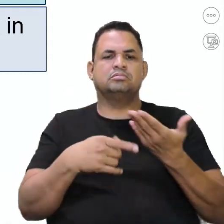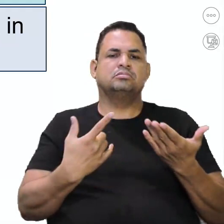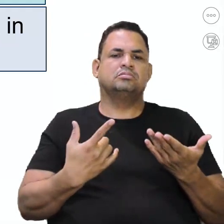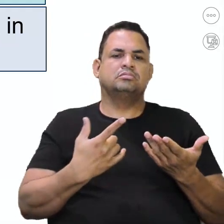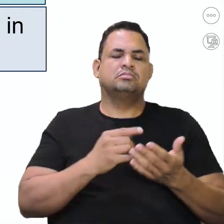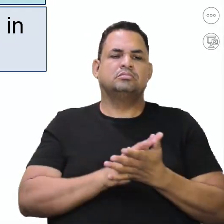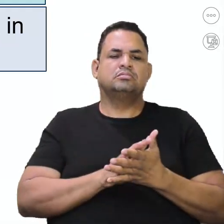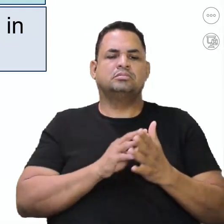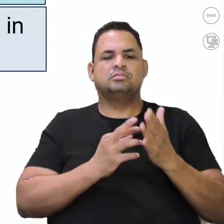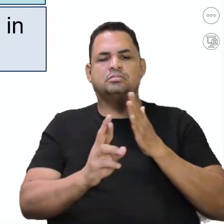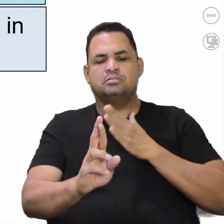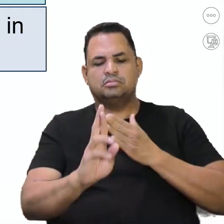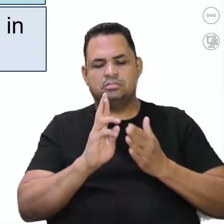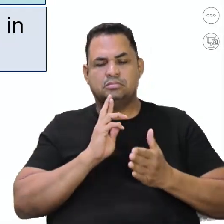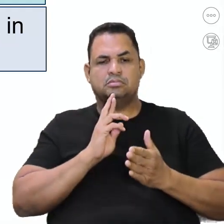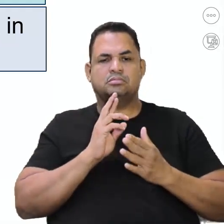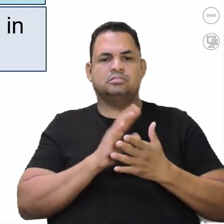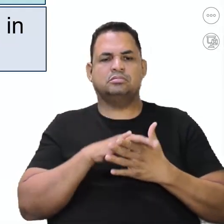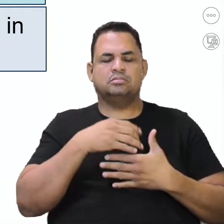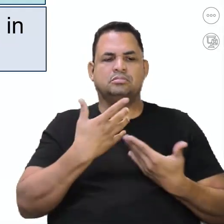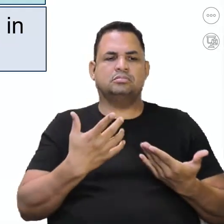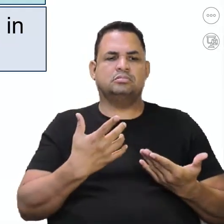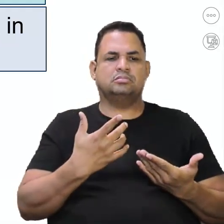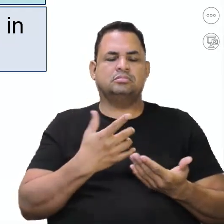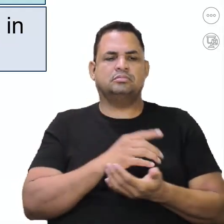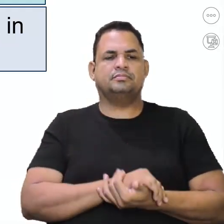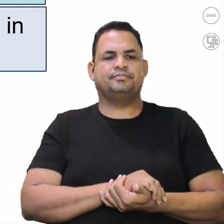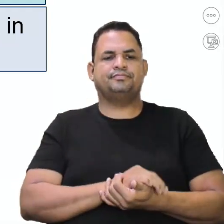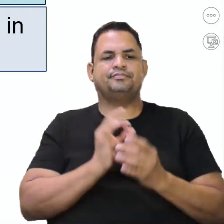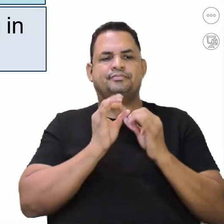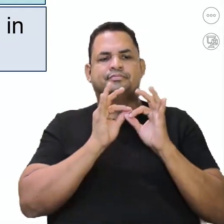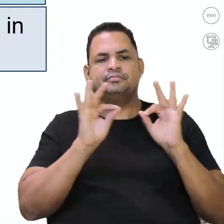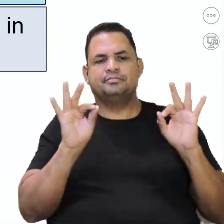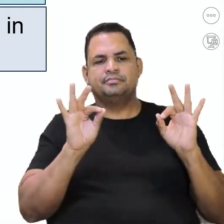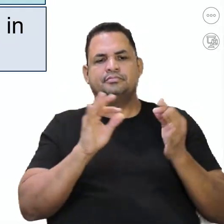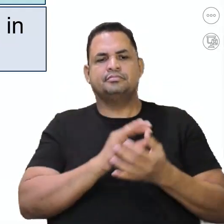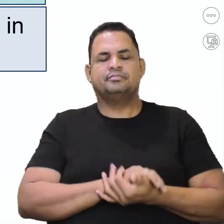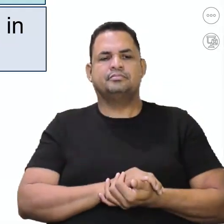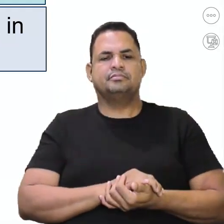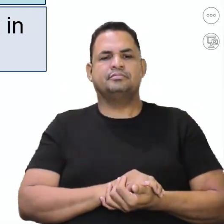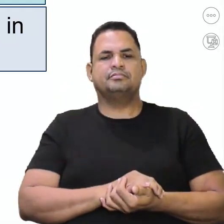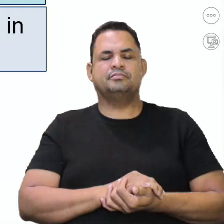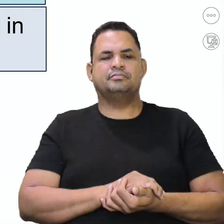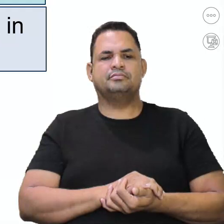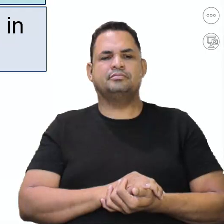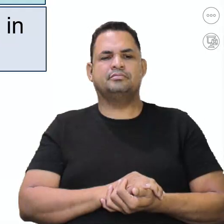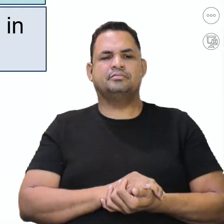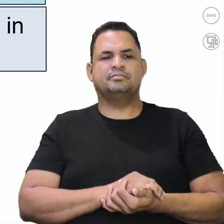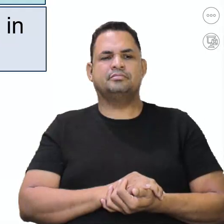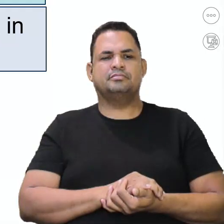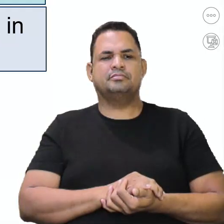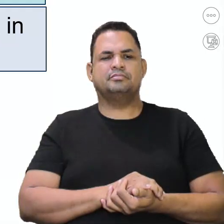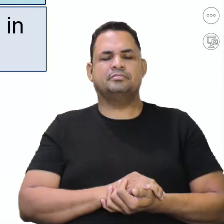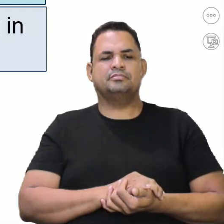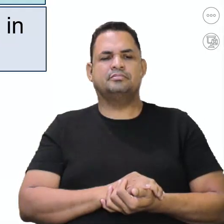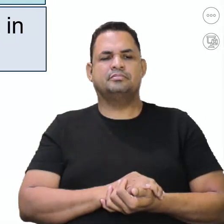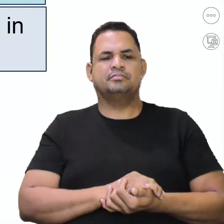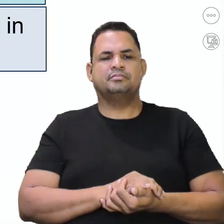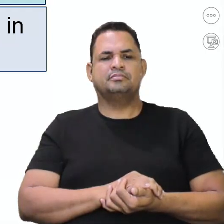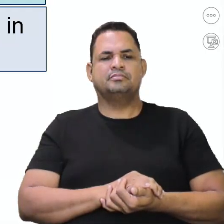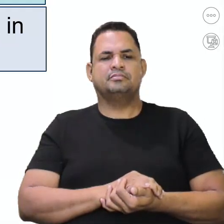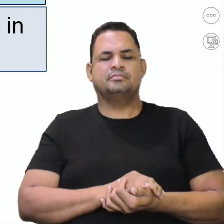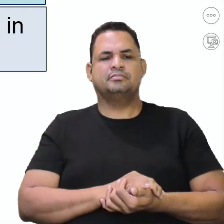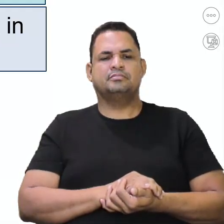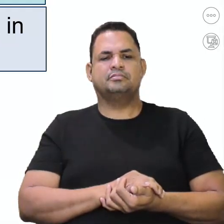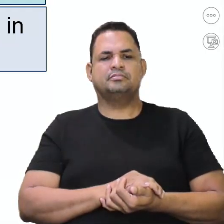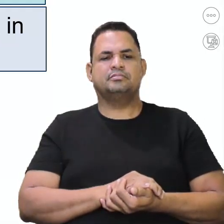o entrevistador fazendo perguntas, o entrevistado respondendo coisas simples. Biographical profile,